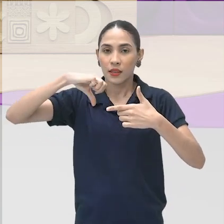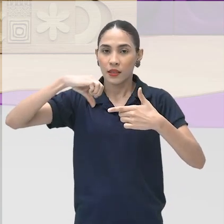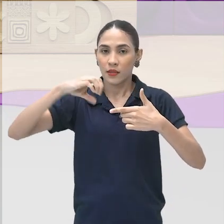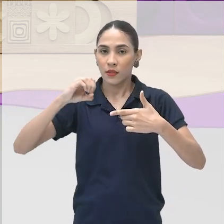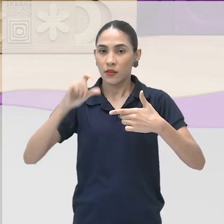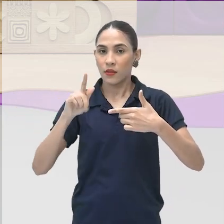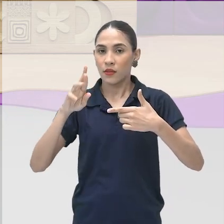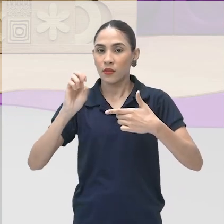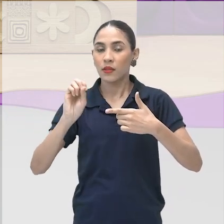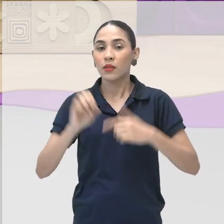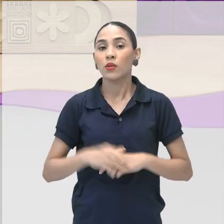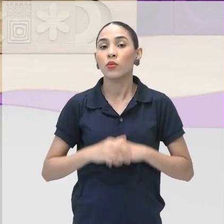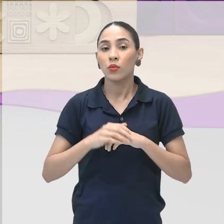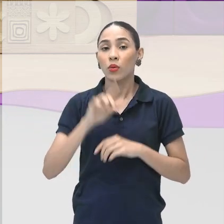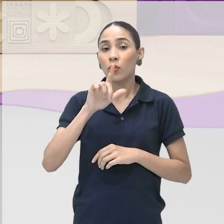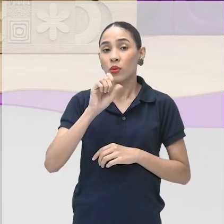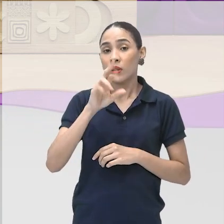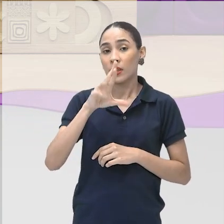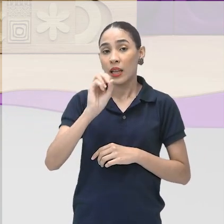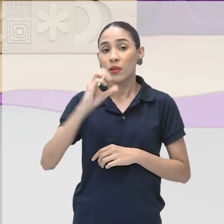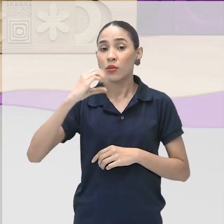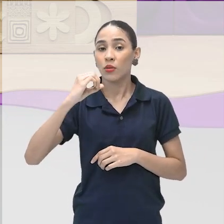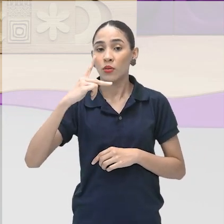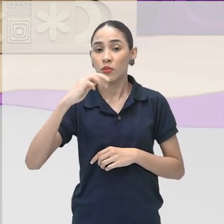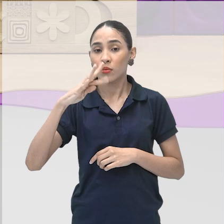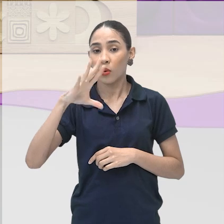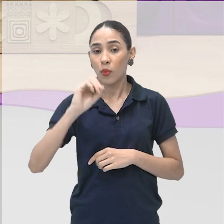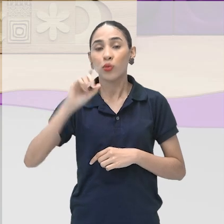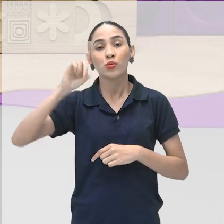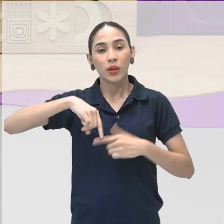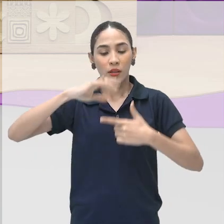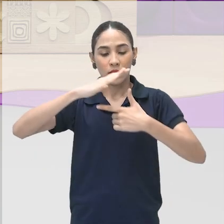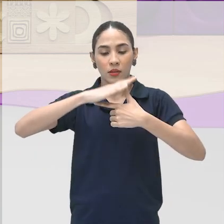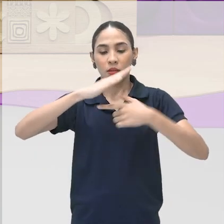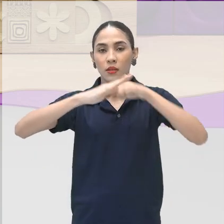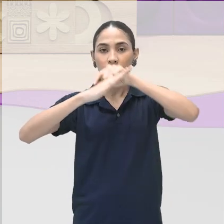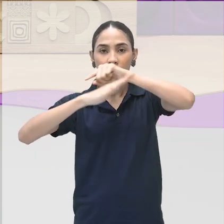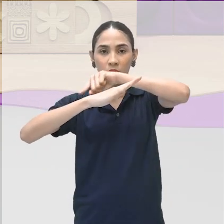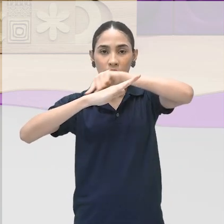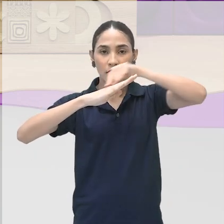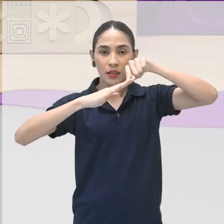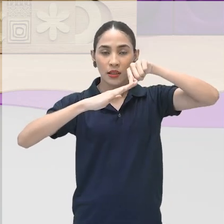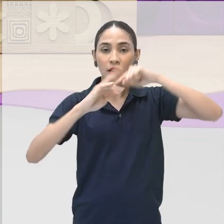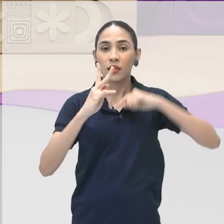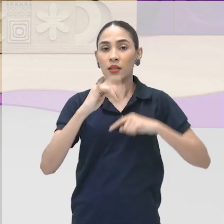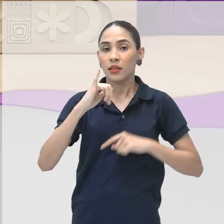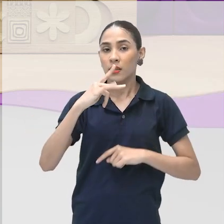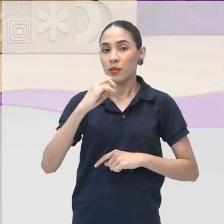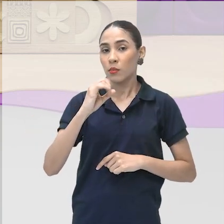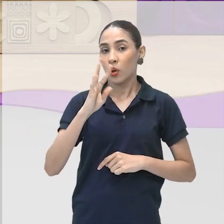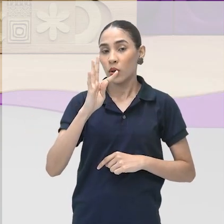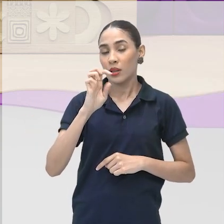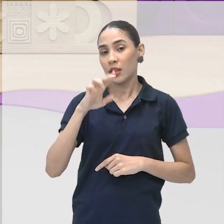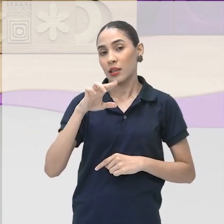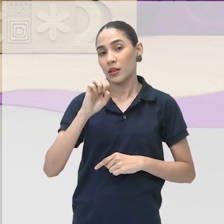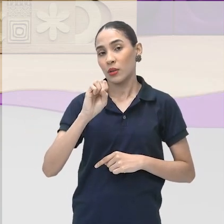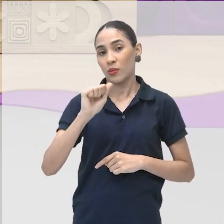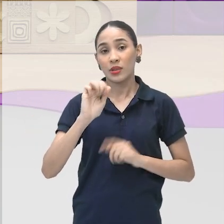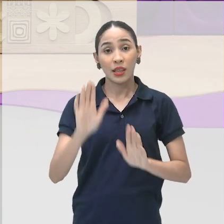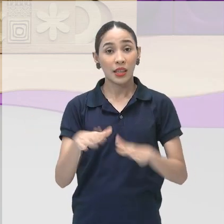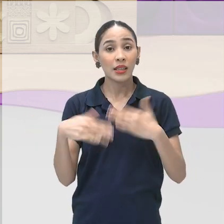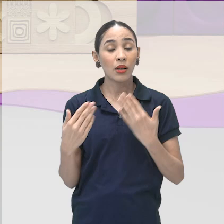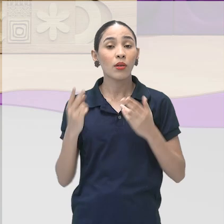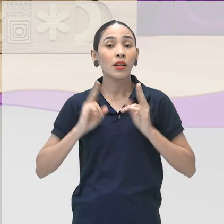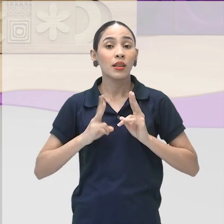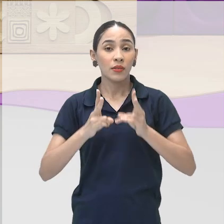lado oposto aqui ao ângulo reto é esse lado maior, que é chamado de hipotenusa. Então, relembramos aí que em um